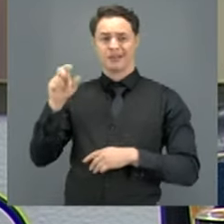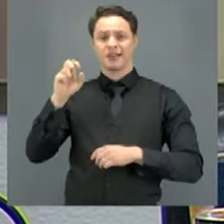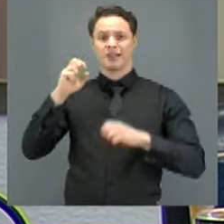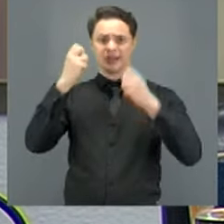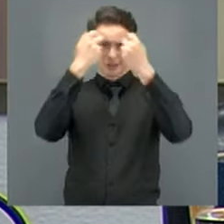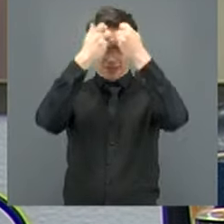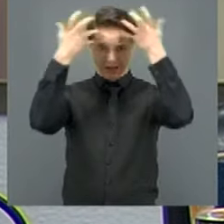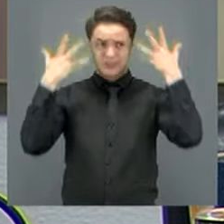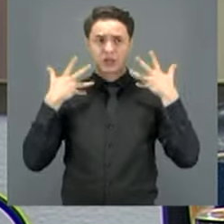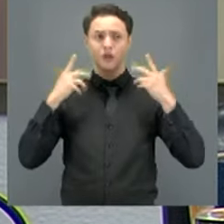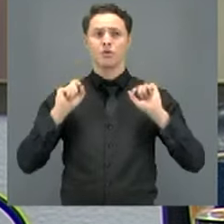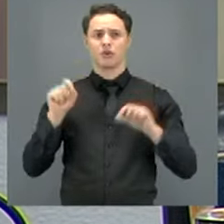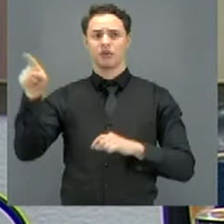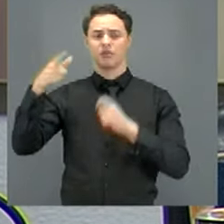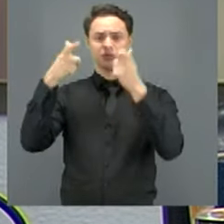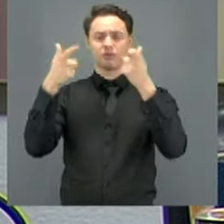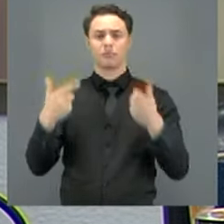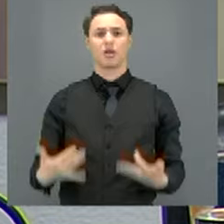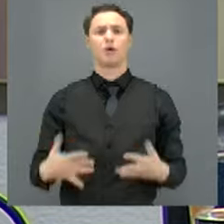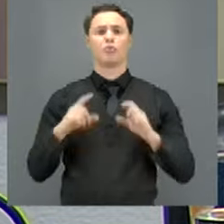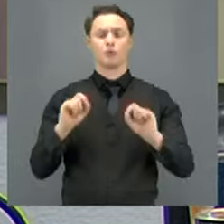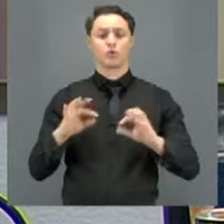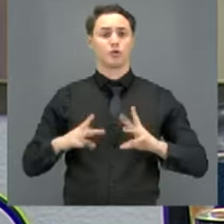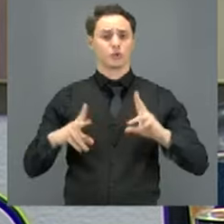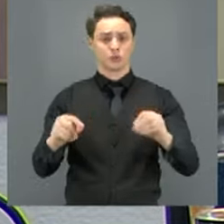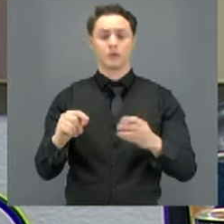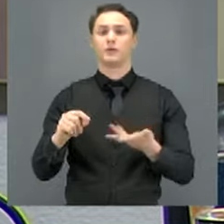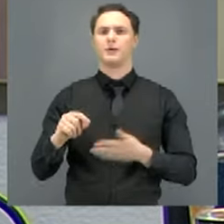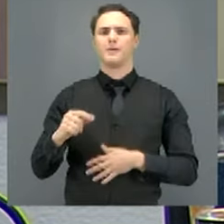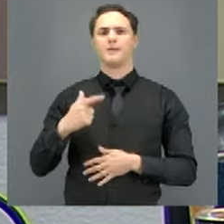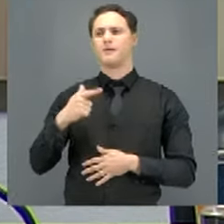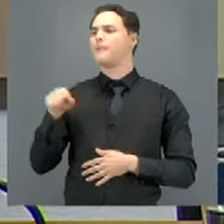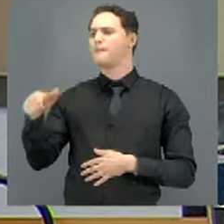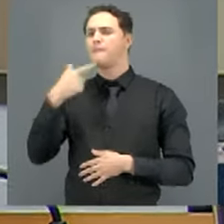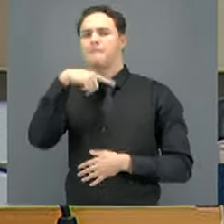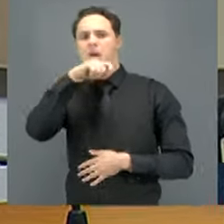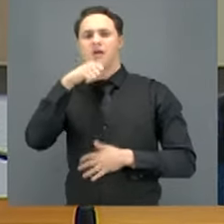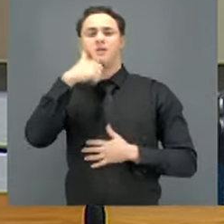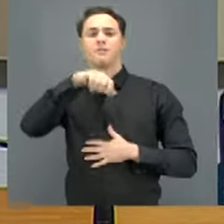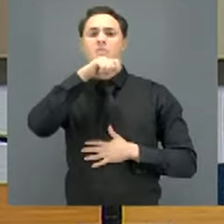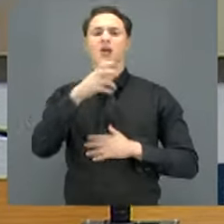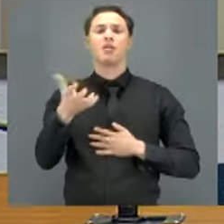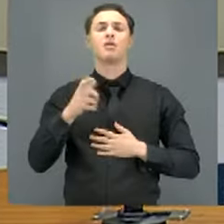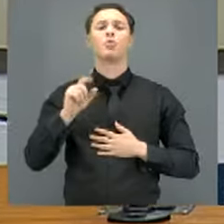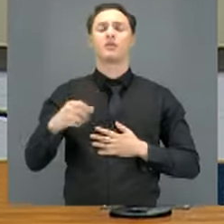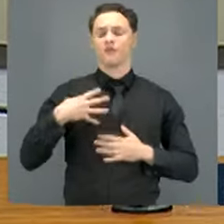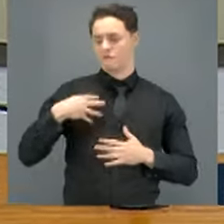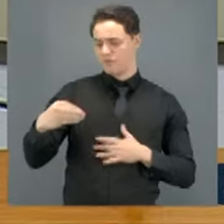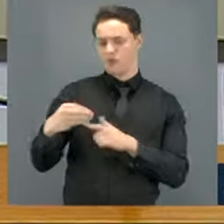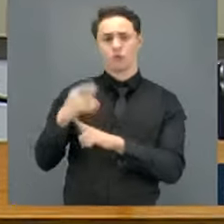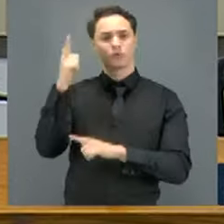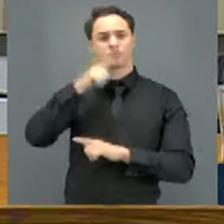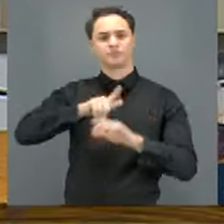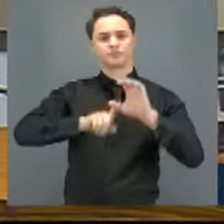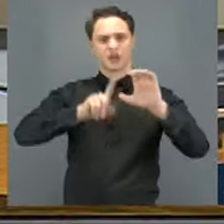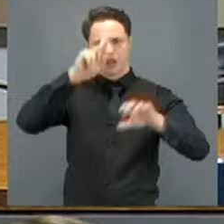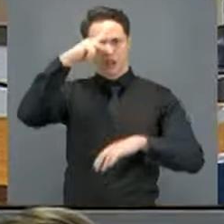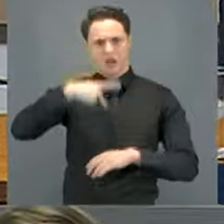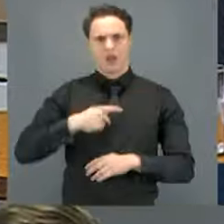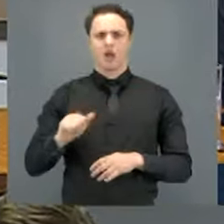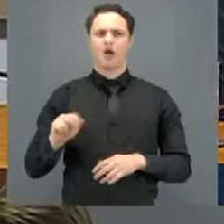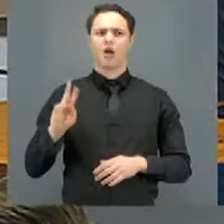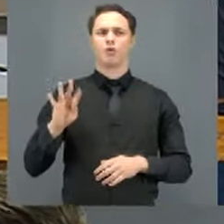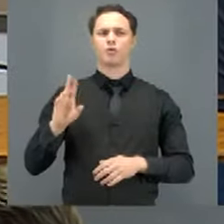caciques, assim como todo pai de família, o que é que nós queremos para os nossos filhos? Que eles ganhem autonomia, que eles